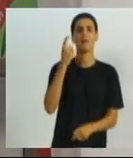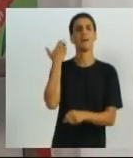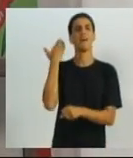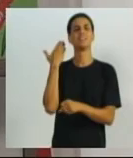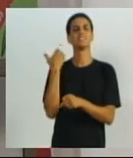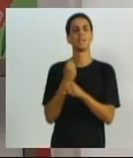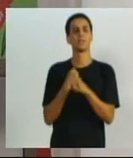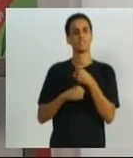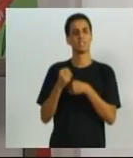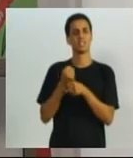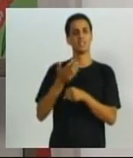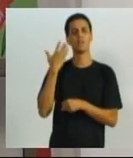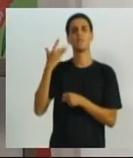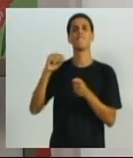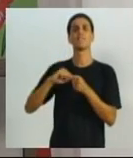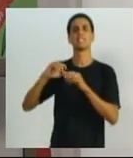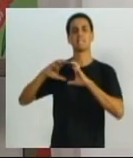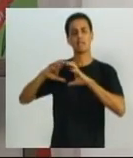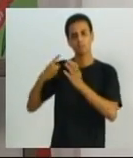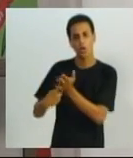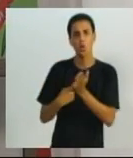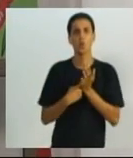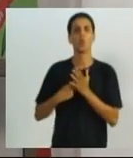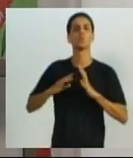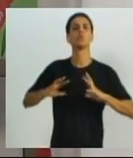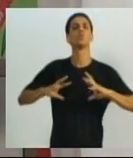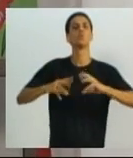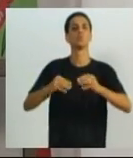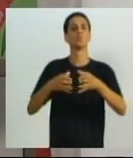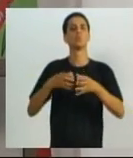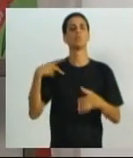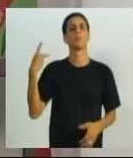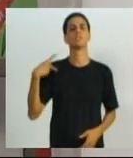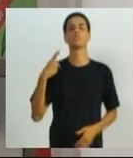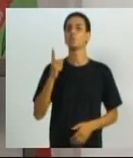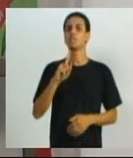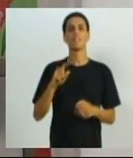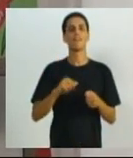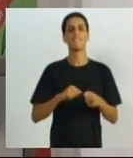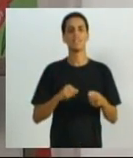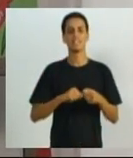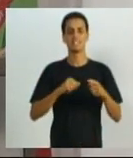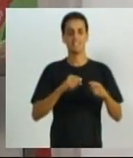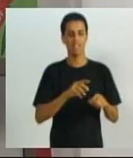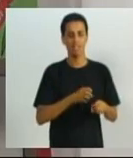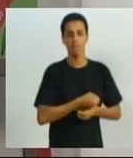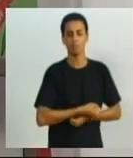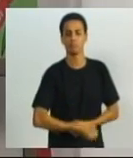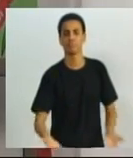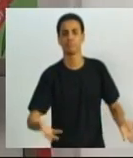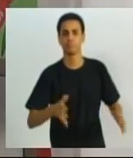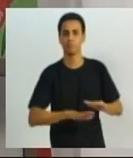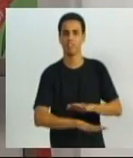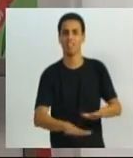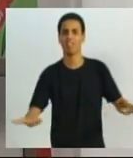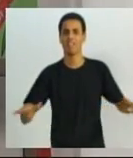Blumenau, fizeram um acordo, todos os partidos se comprometeram a não fazer mais o tapetinho na frente dos locais de votação. O acordo deu